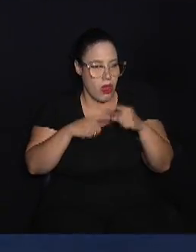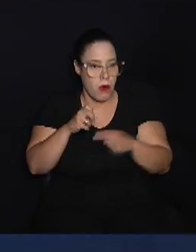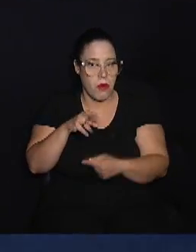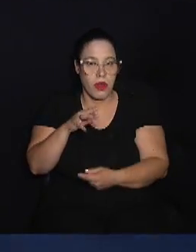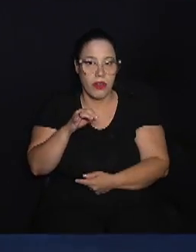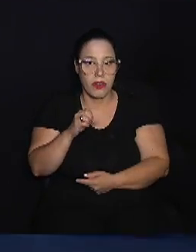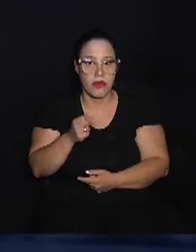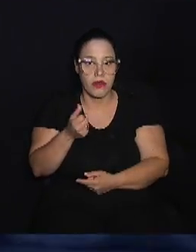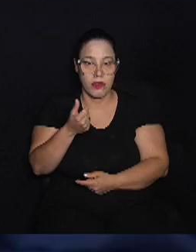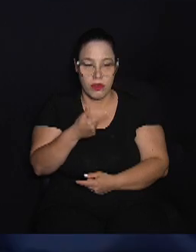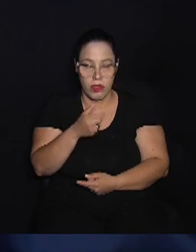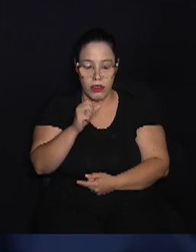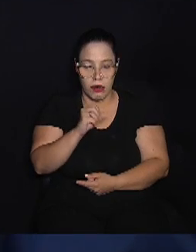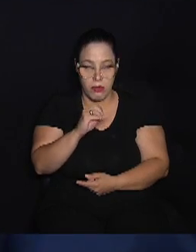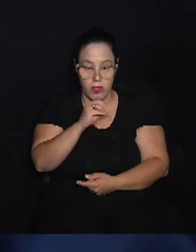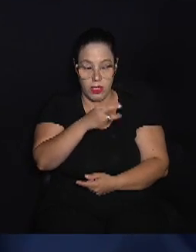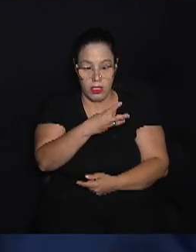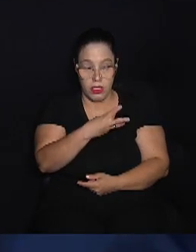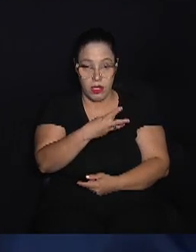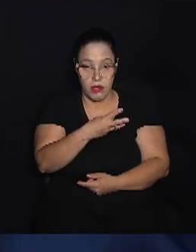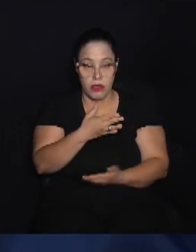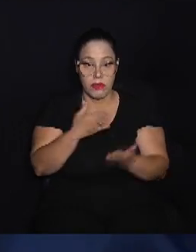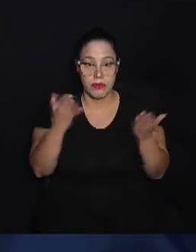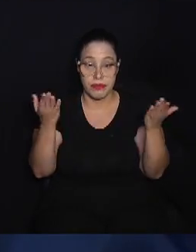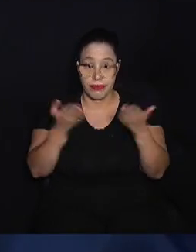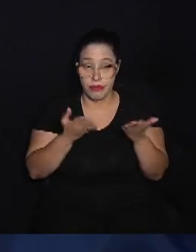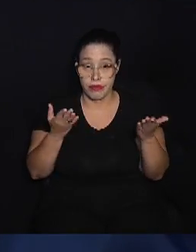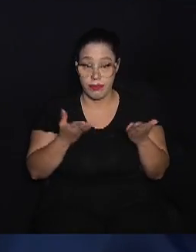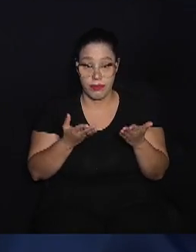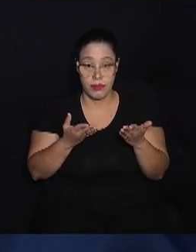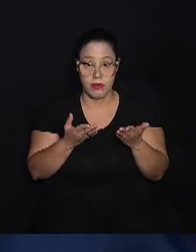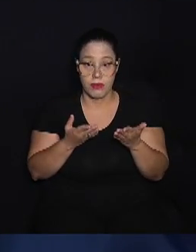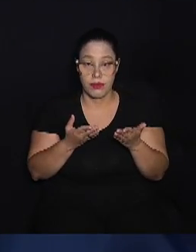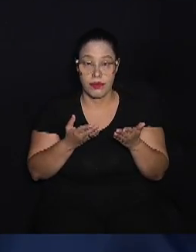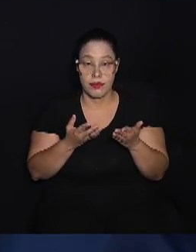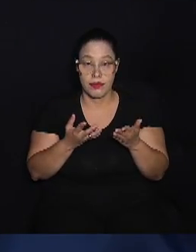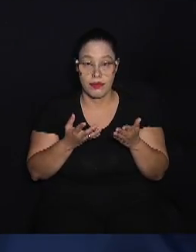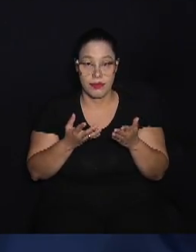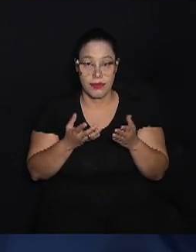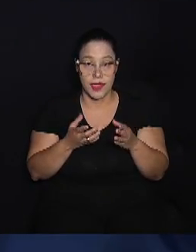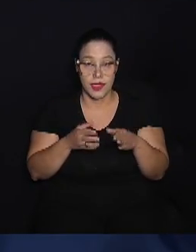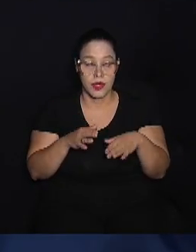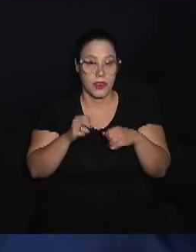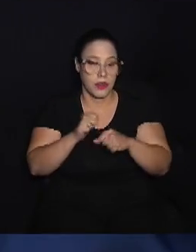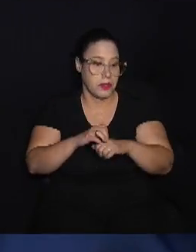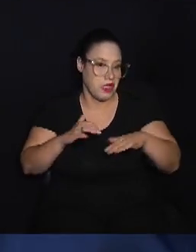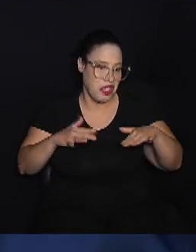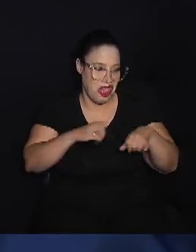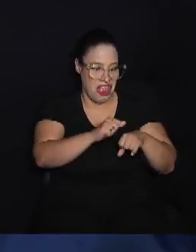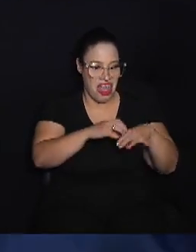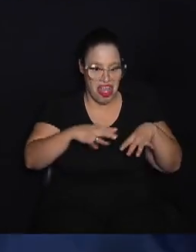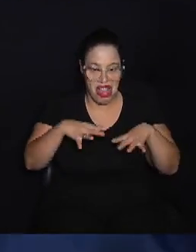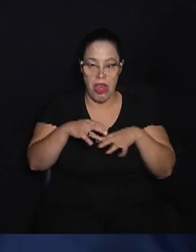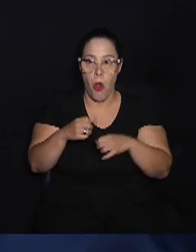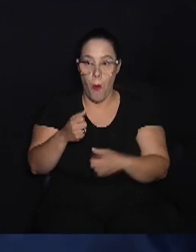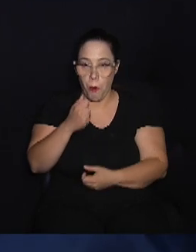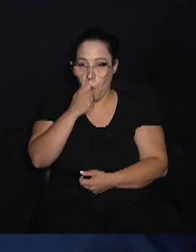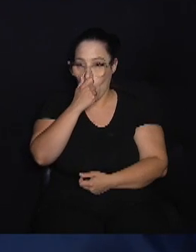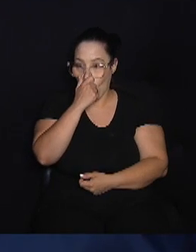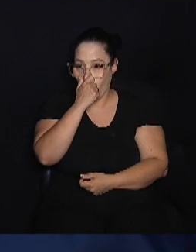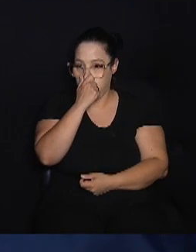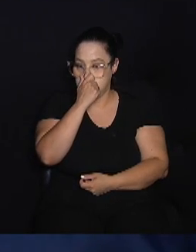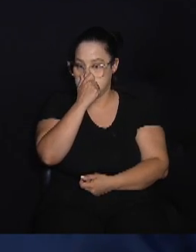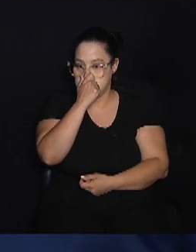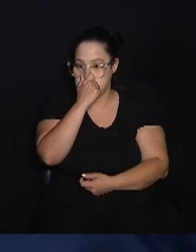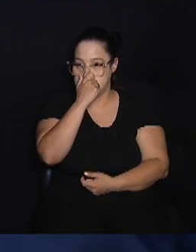em 2003 e até hoje lota todas as sessões, é um grande sucesso